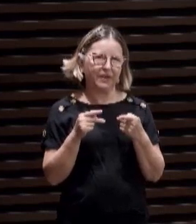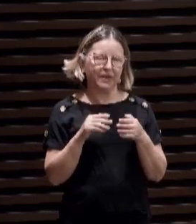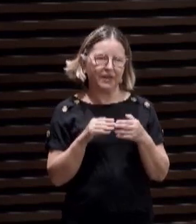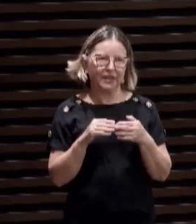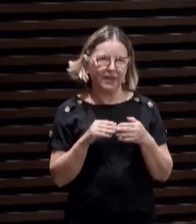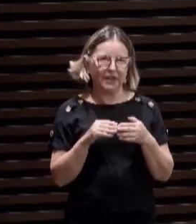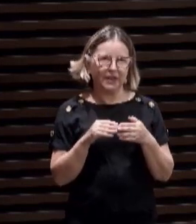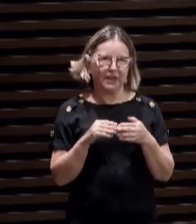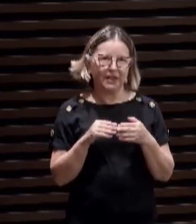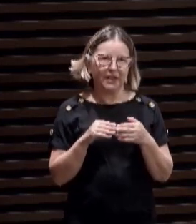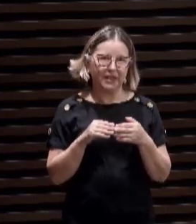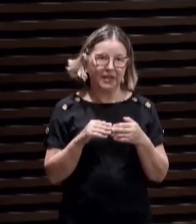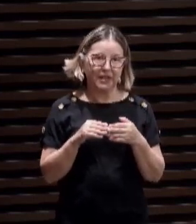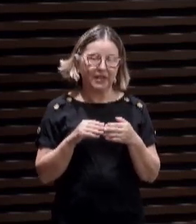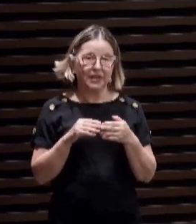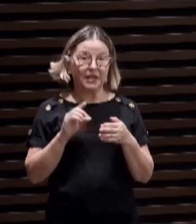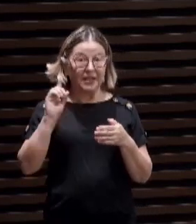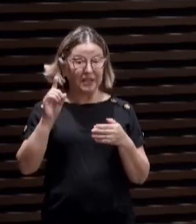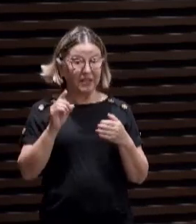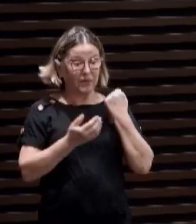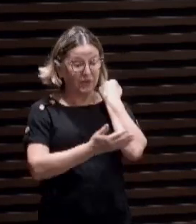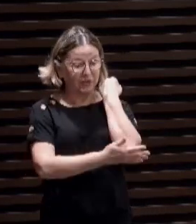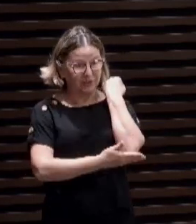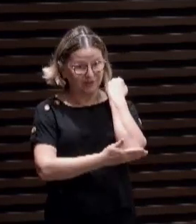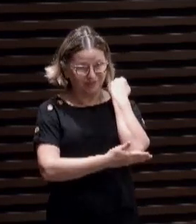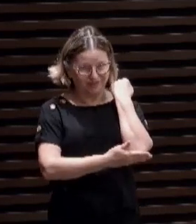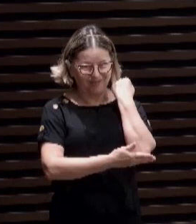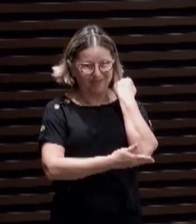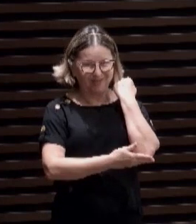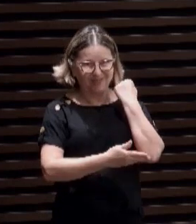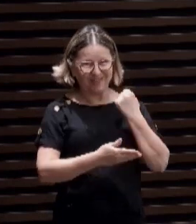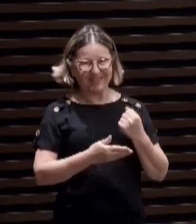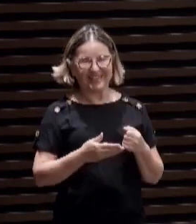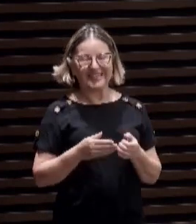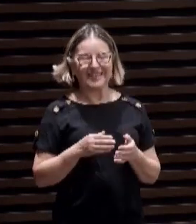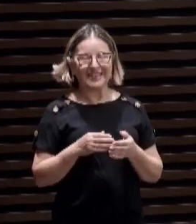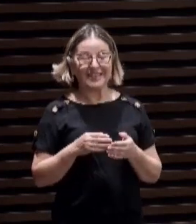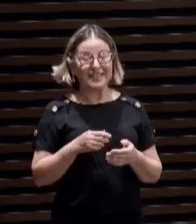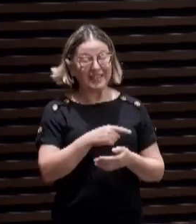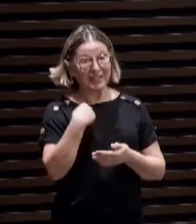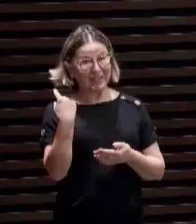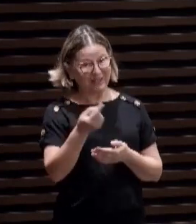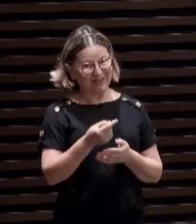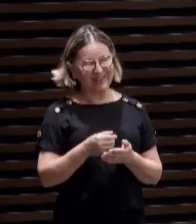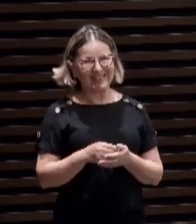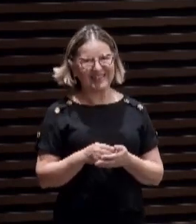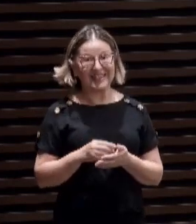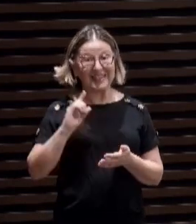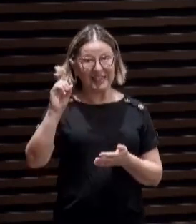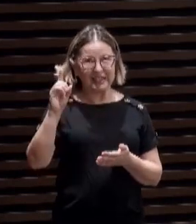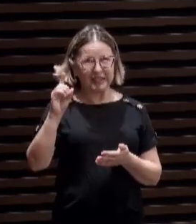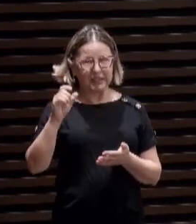em nós? Antes, Ele dá maior graça, pelo que diz, Deus resiste aos soberbos, mas dá graça